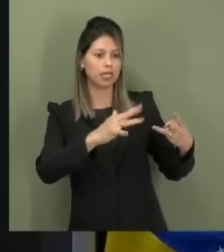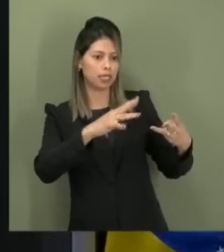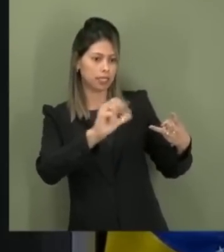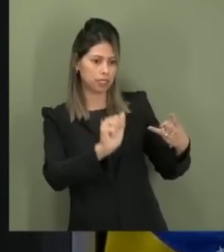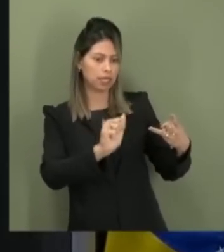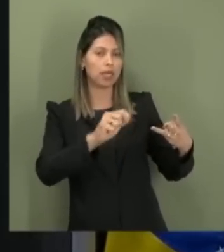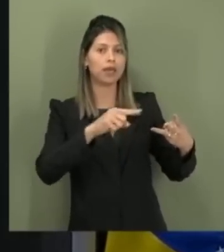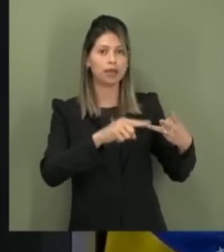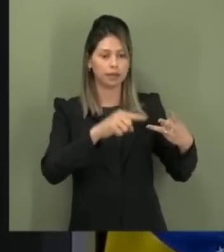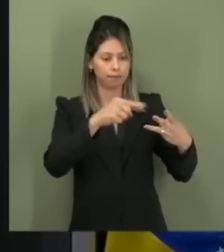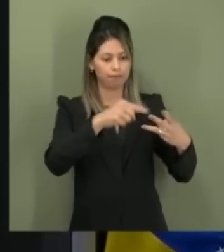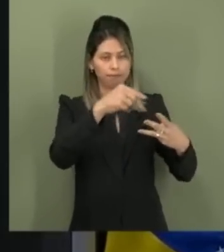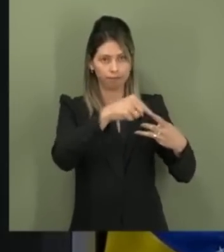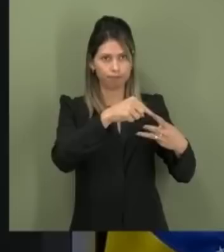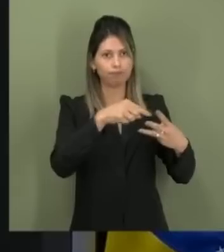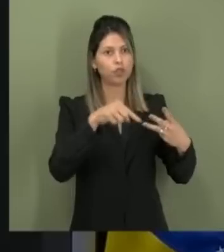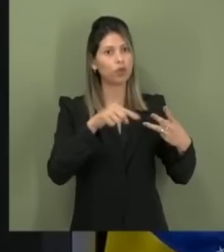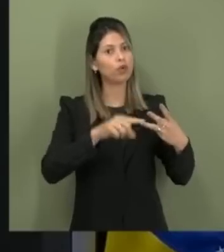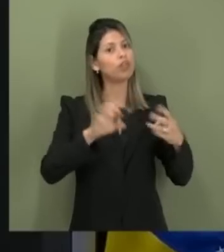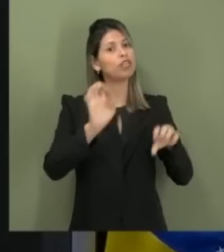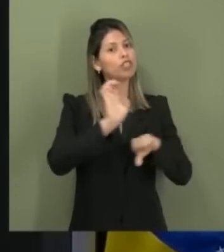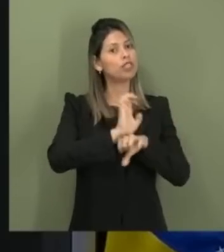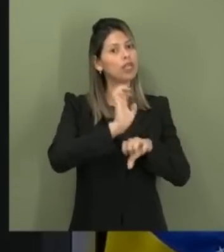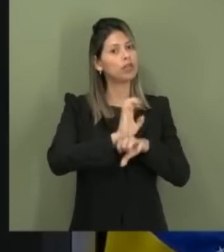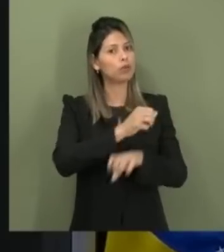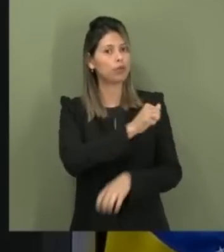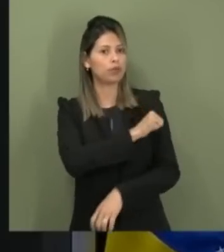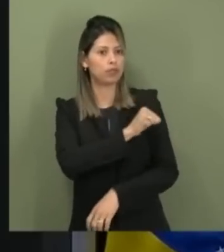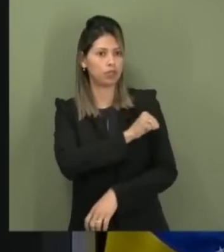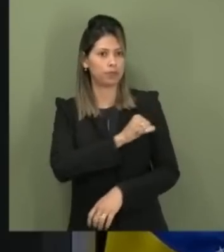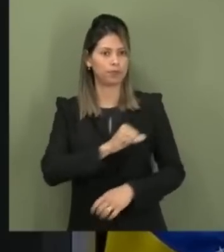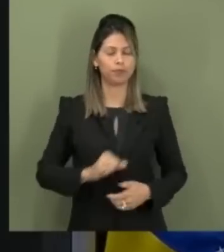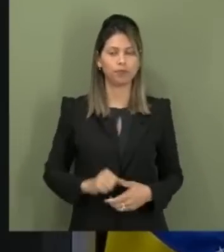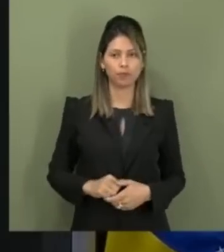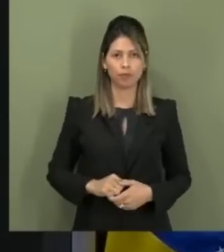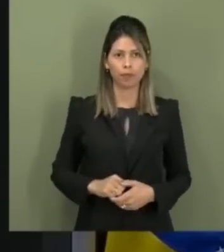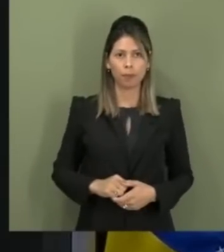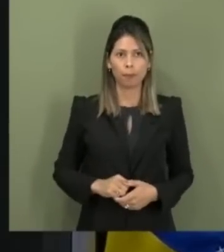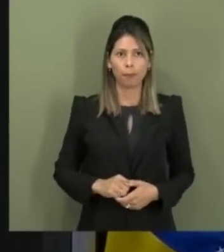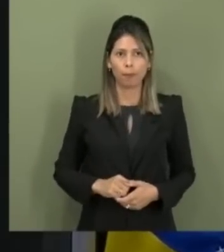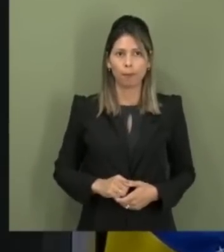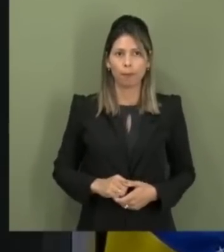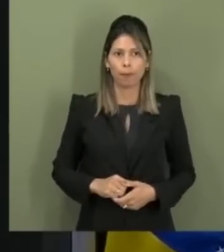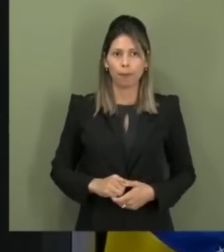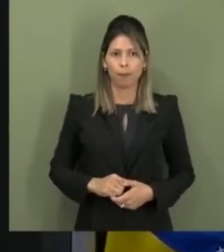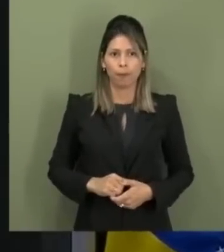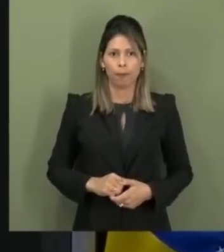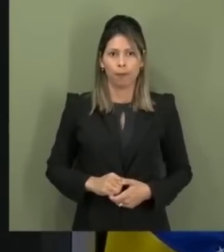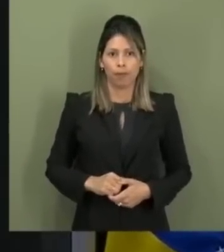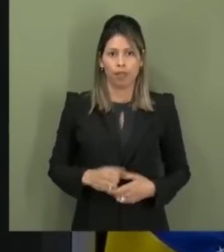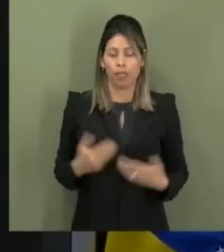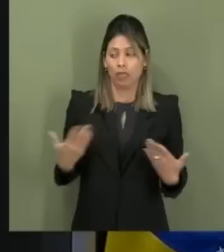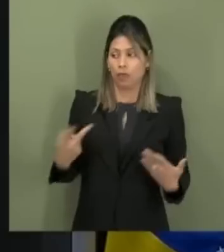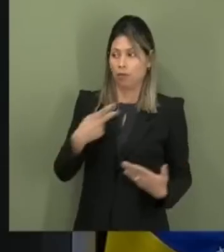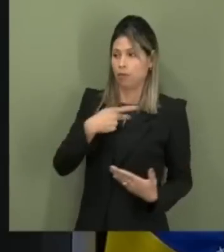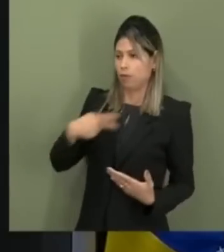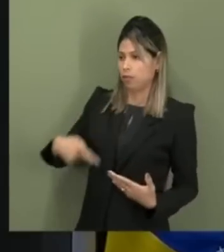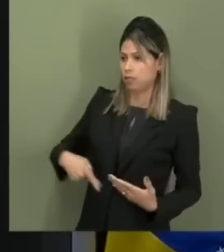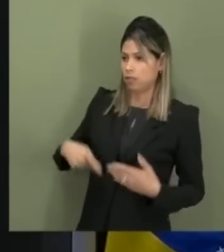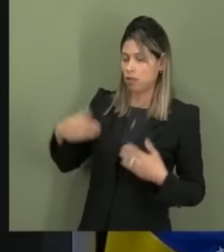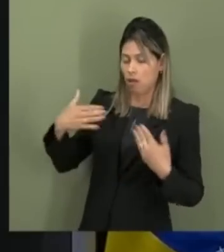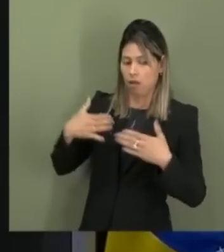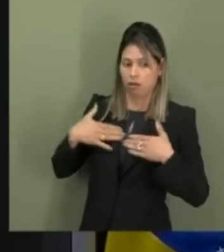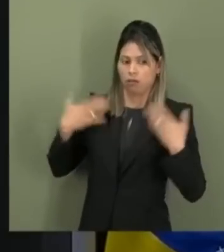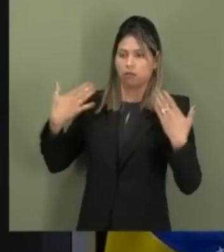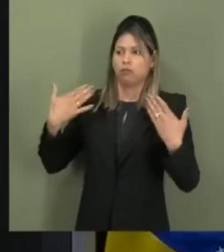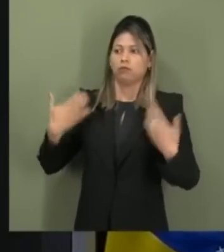estadual do Rio de Janeiro. Presidente, eu fico alarmado com essa